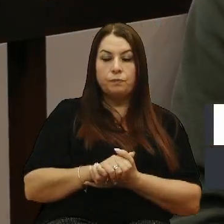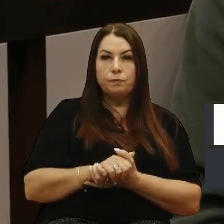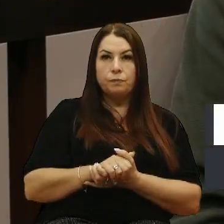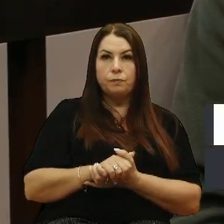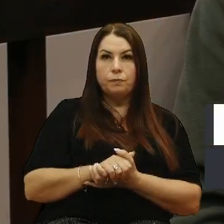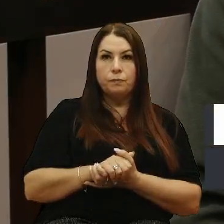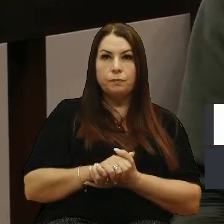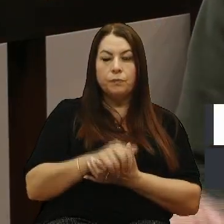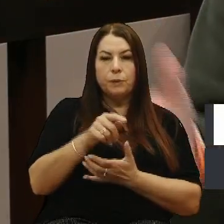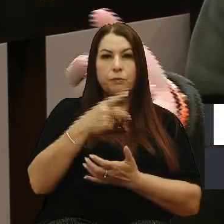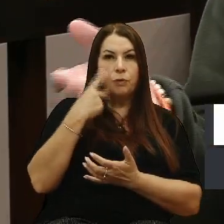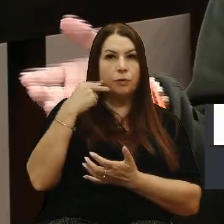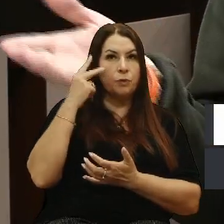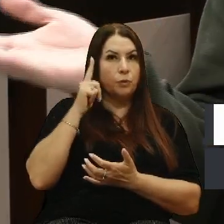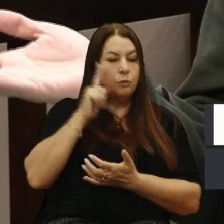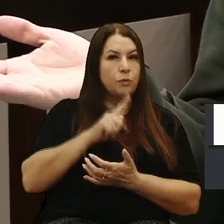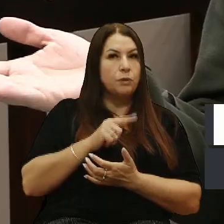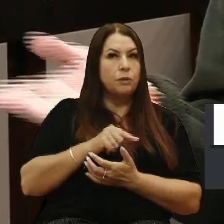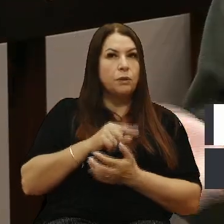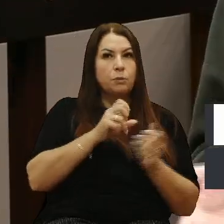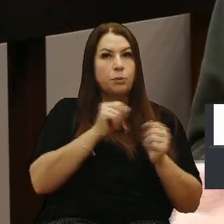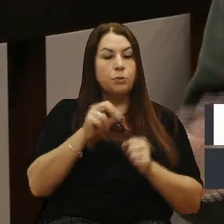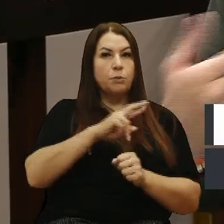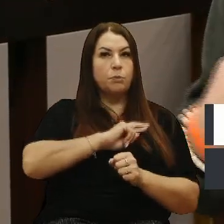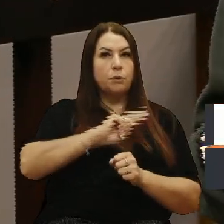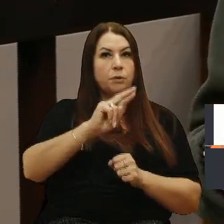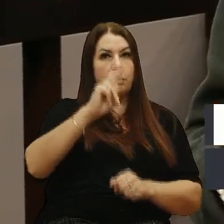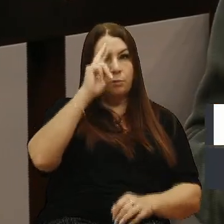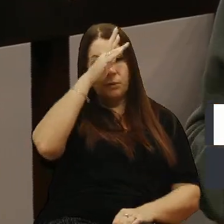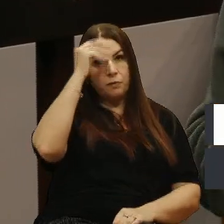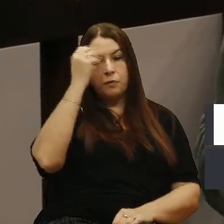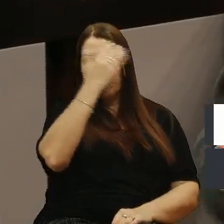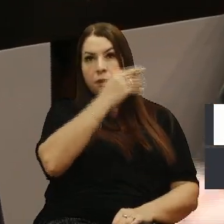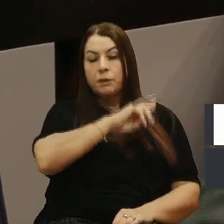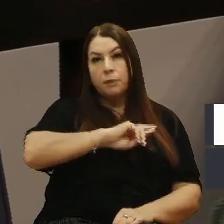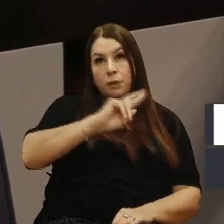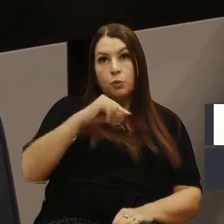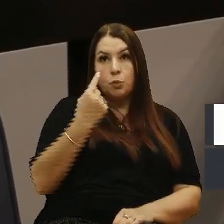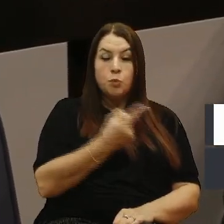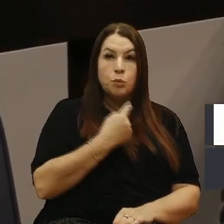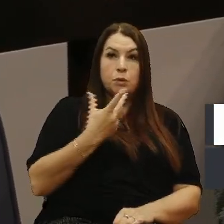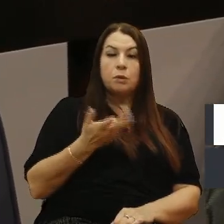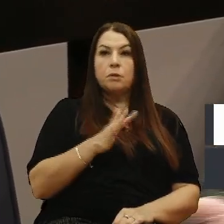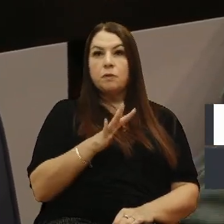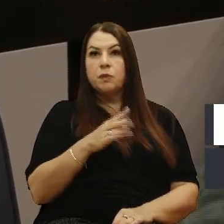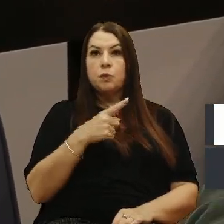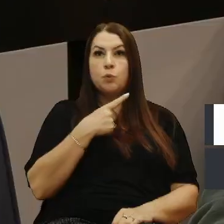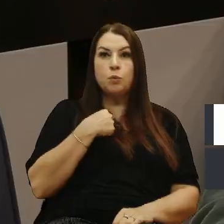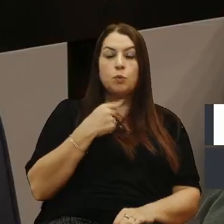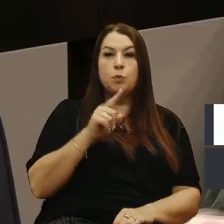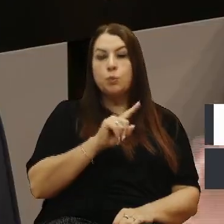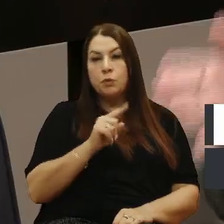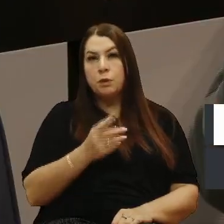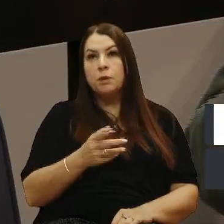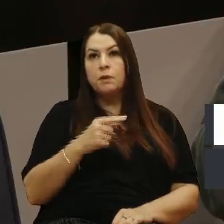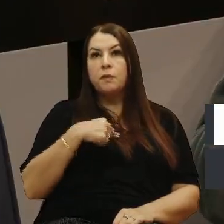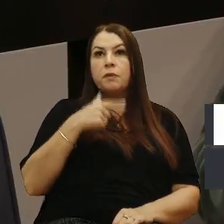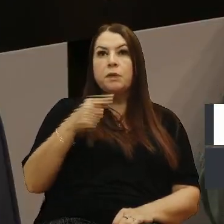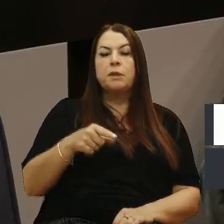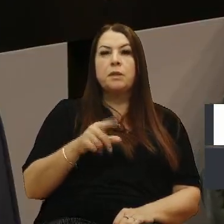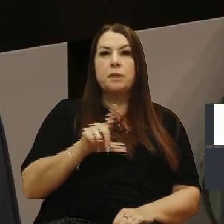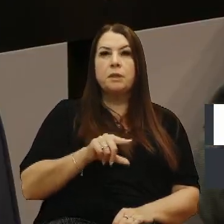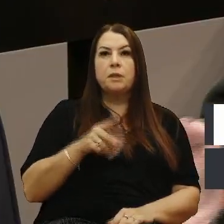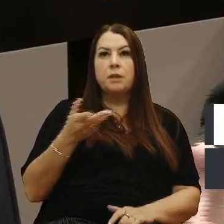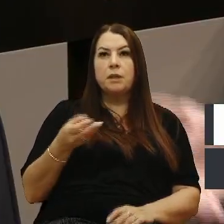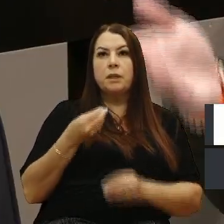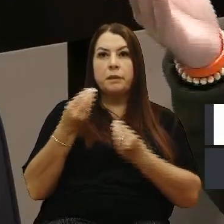vereador Lucas, eu acredito que o poder público é representado pelo prefeito que nos representa. A gente, às vezes, gostando ou não, vai caber a eles a dar